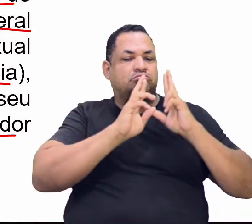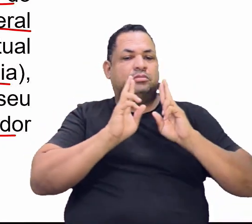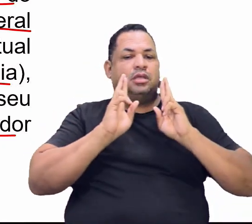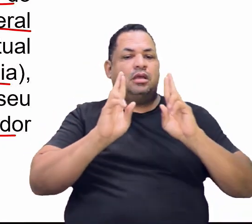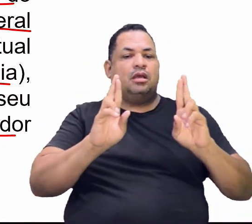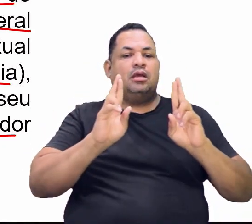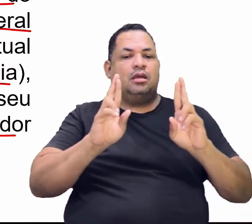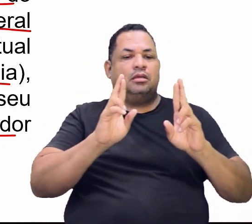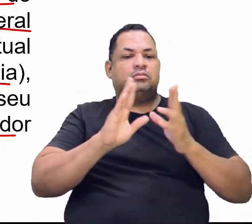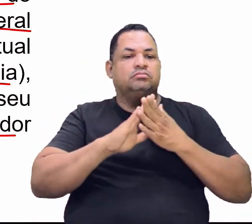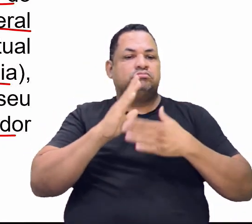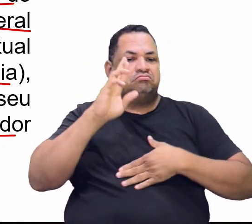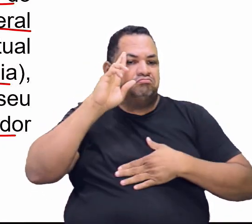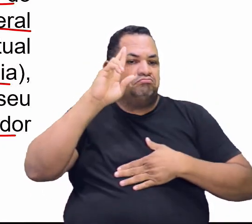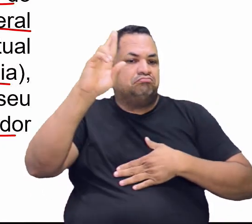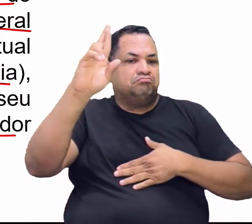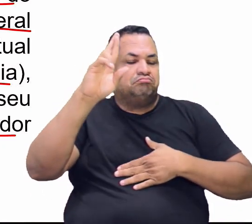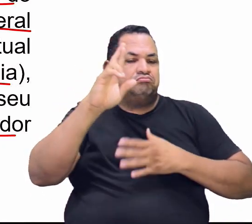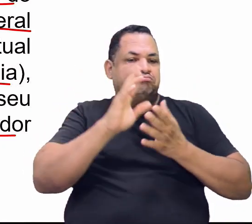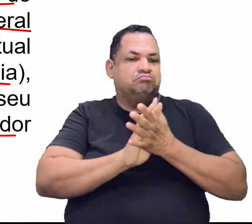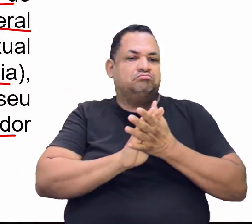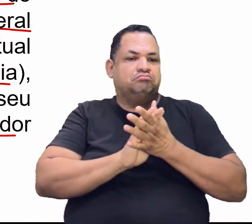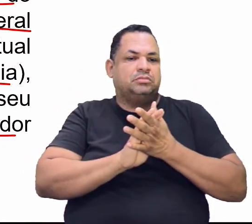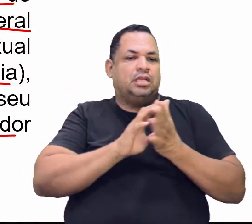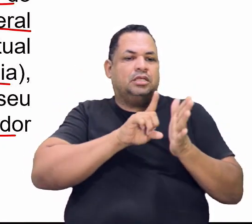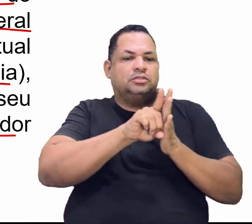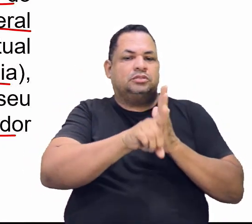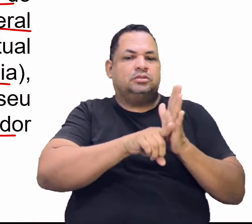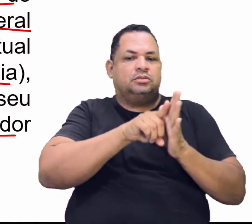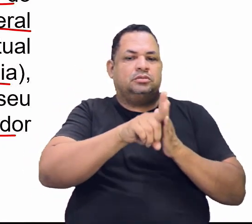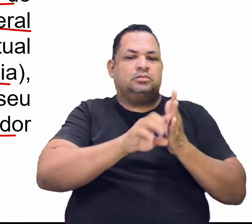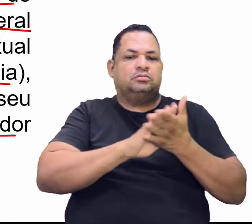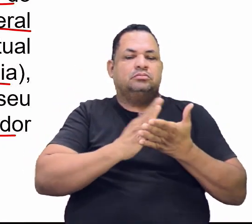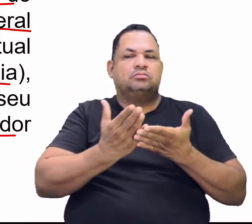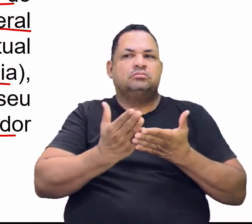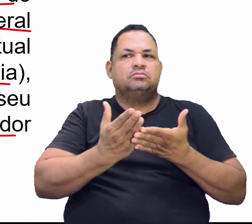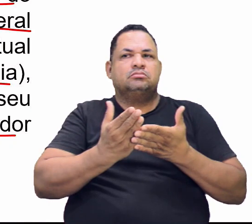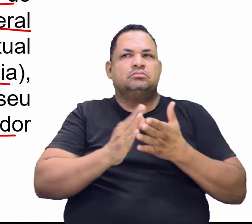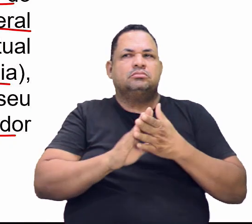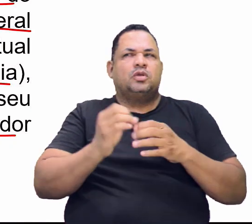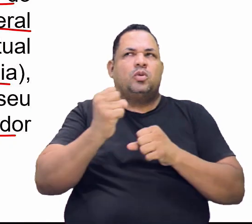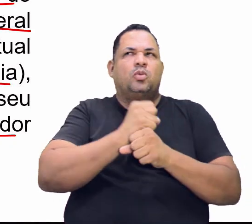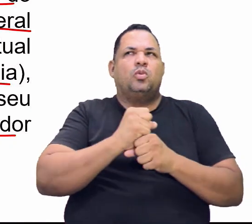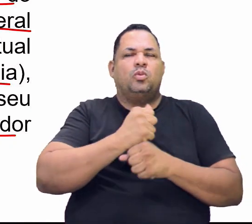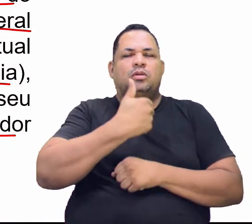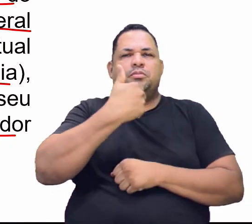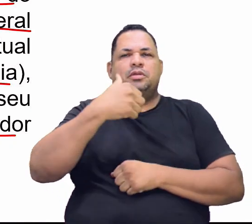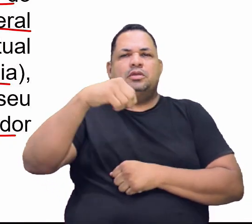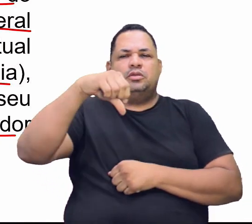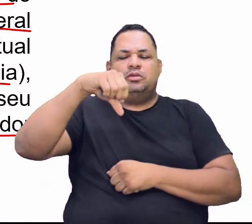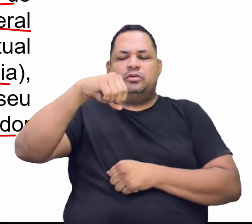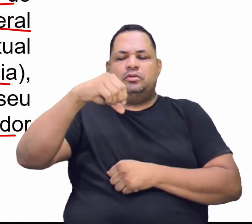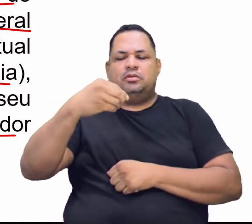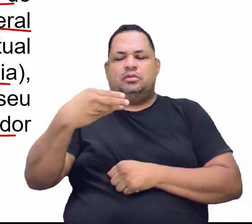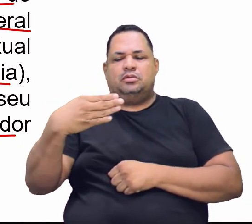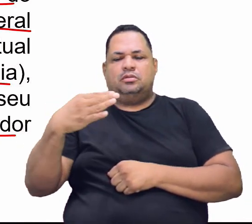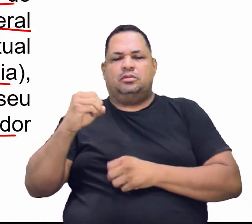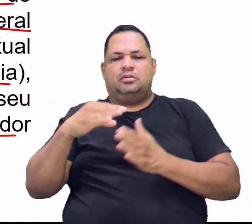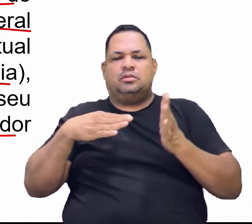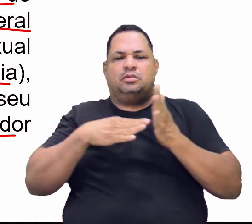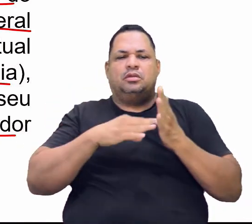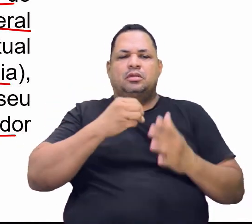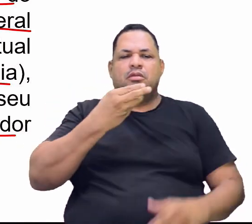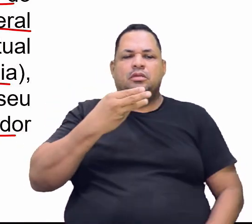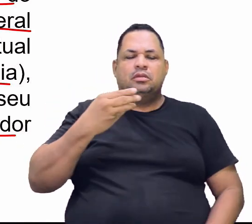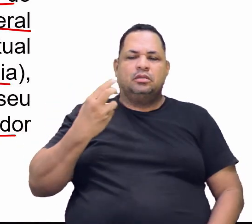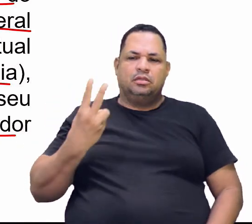responsável, superintendente pela Estrada de Ferro? Isso lá pelo ano de 1930 a